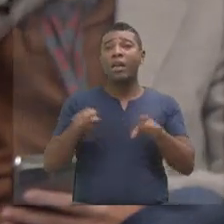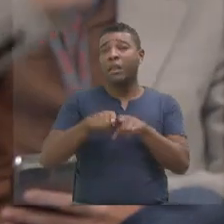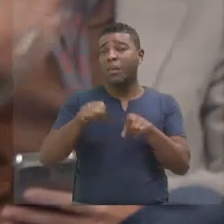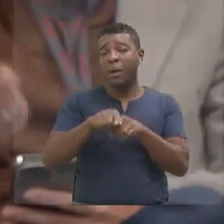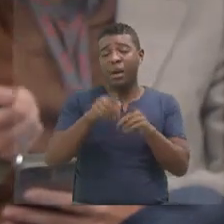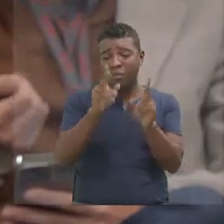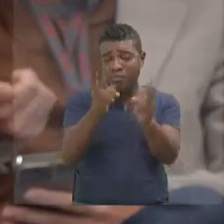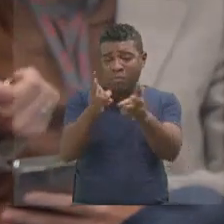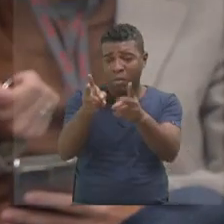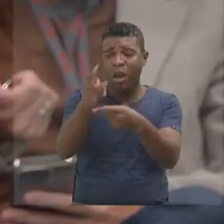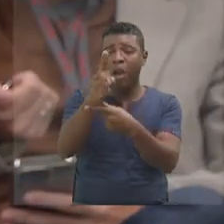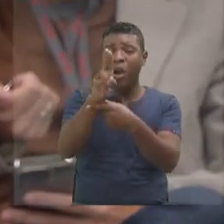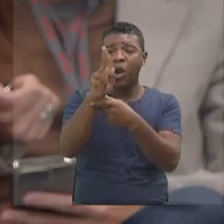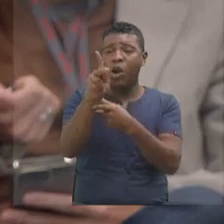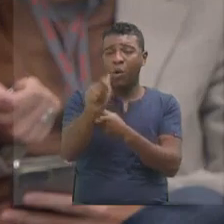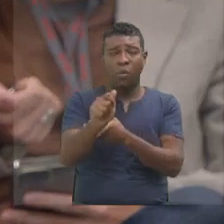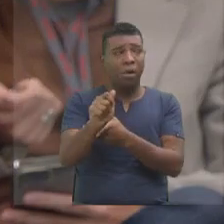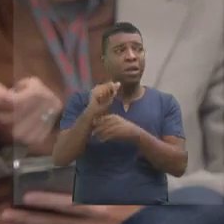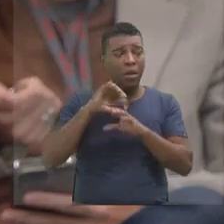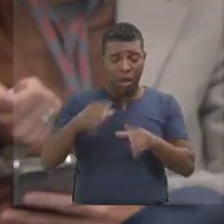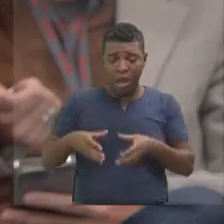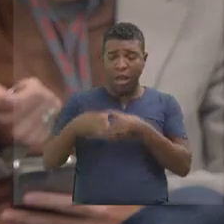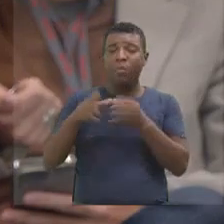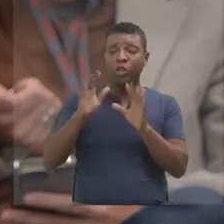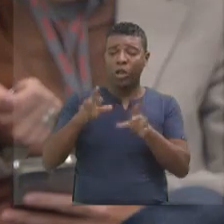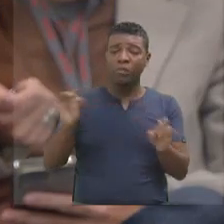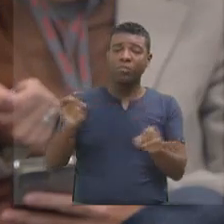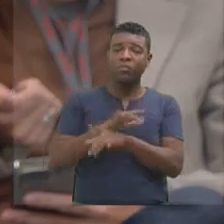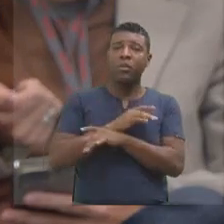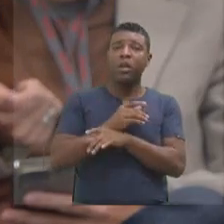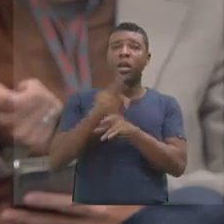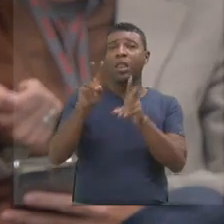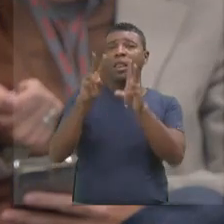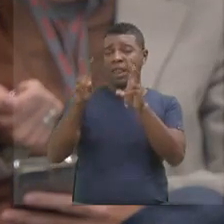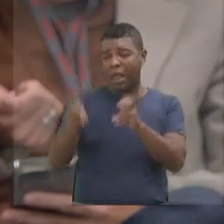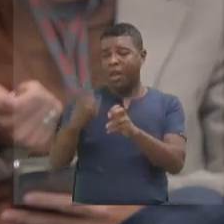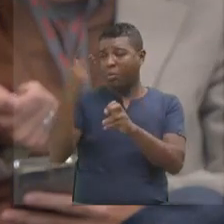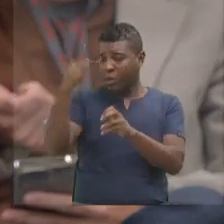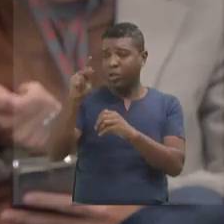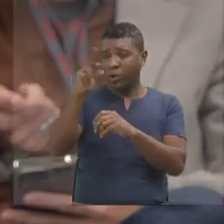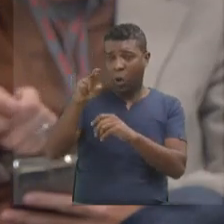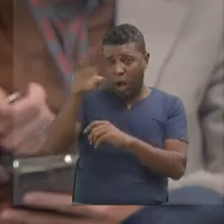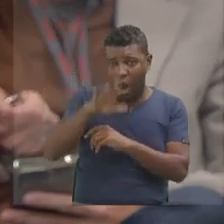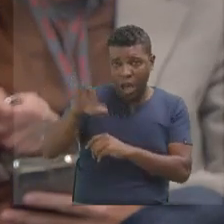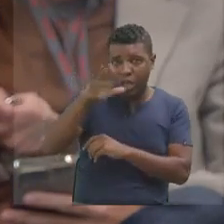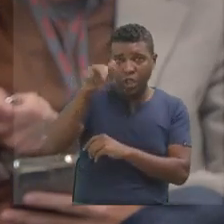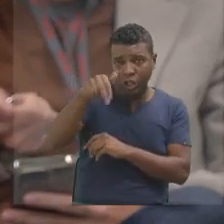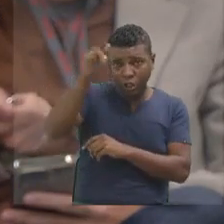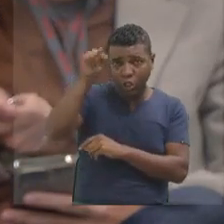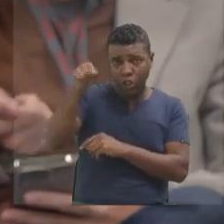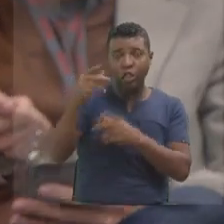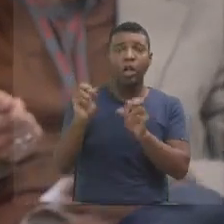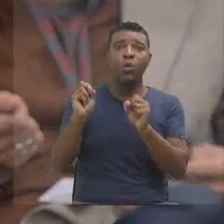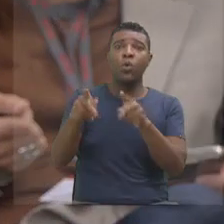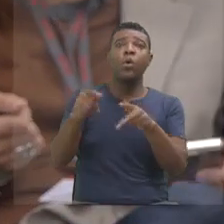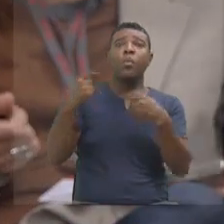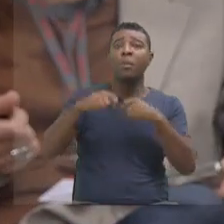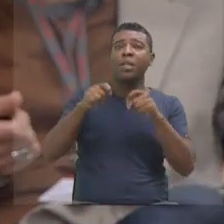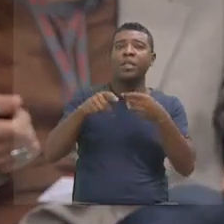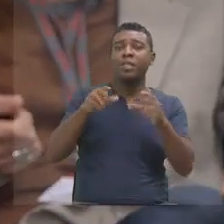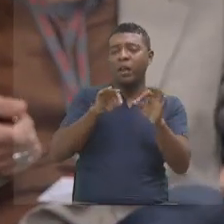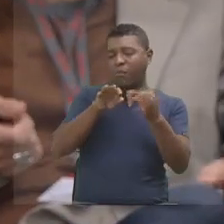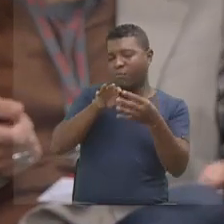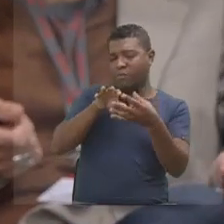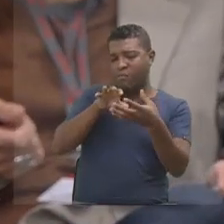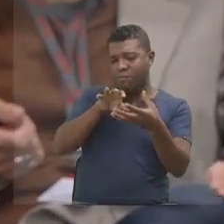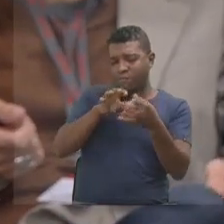e nós é nossa equipe já está debruçada no tema do tema ali da sua região que ele merece uma reorganização como um todo como